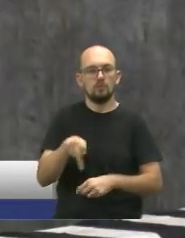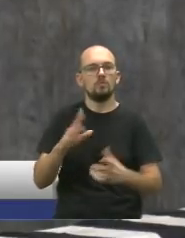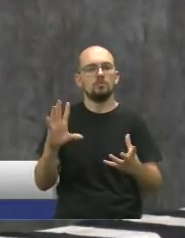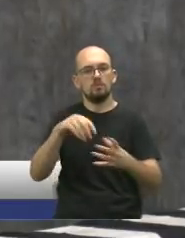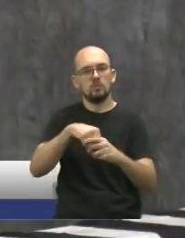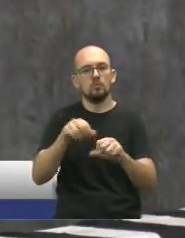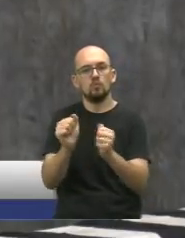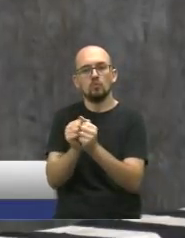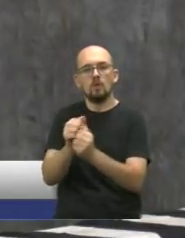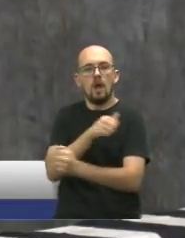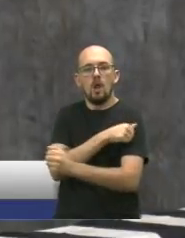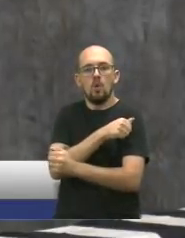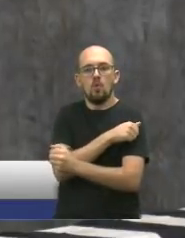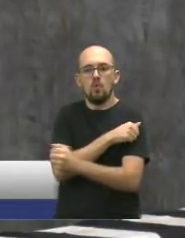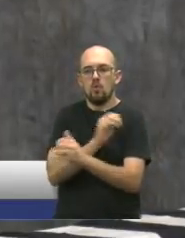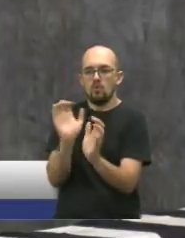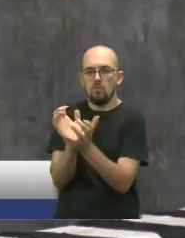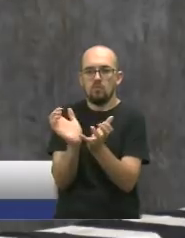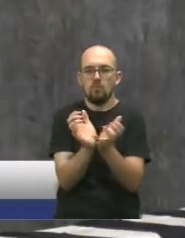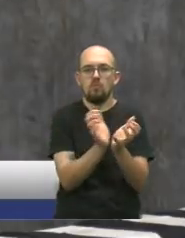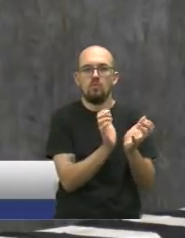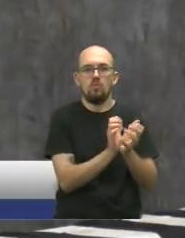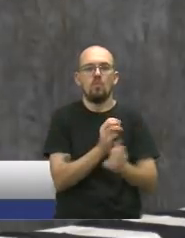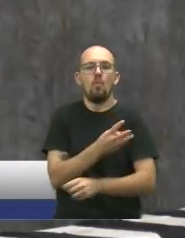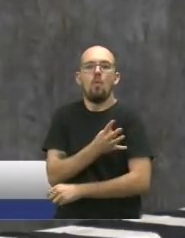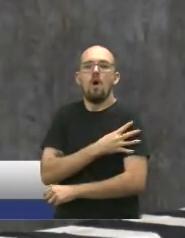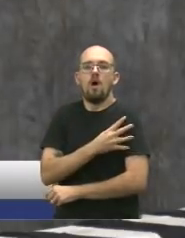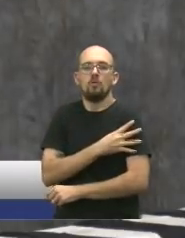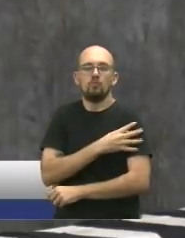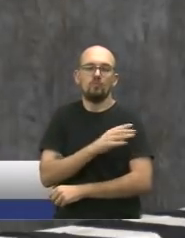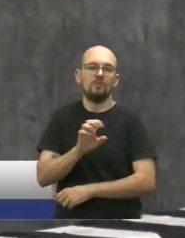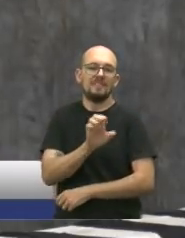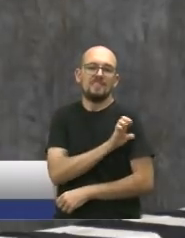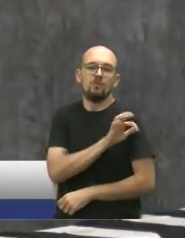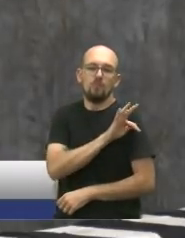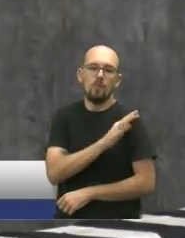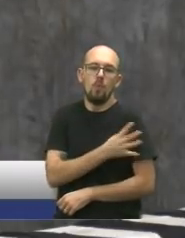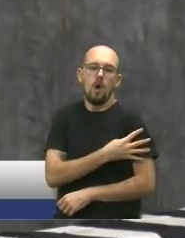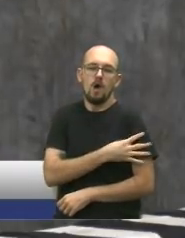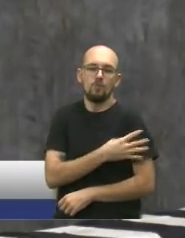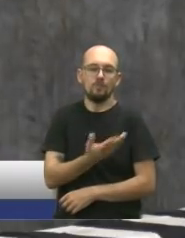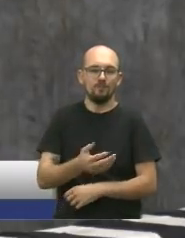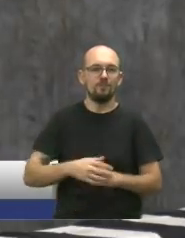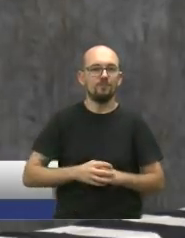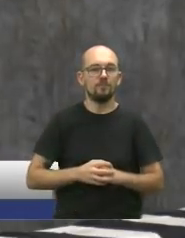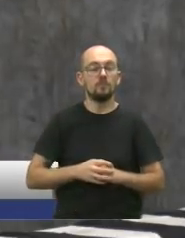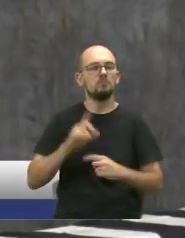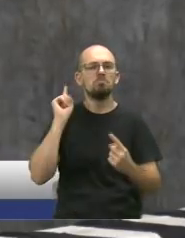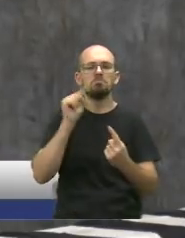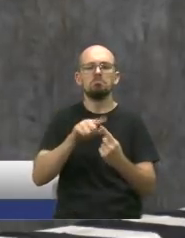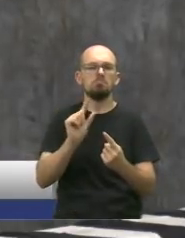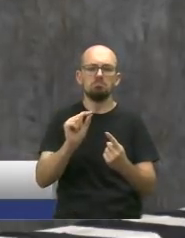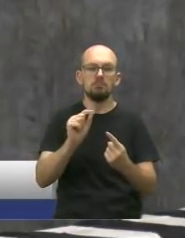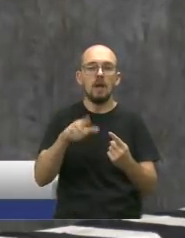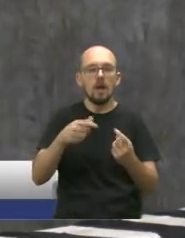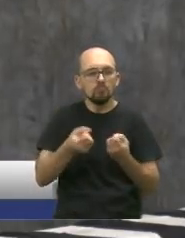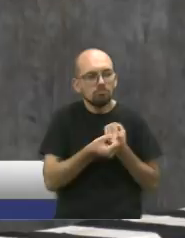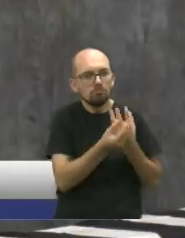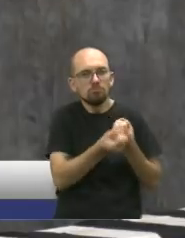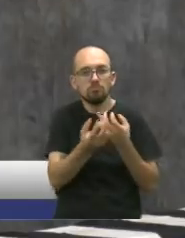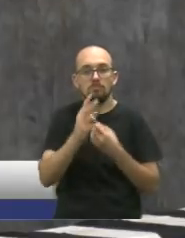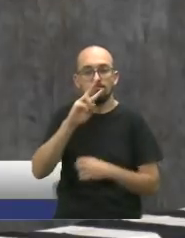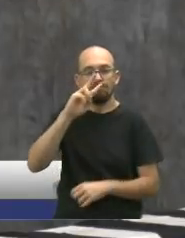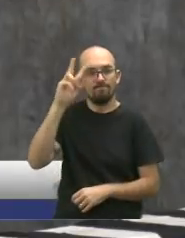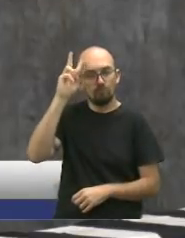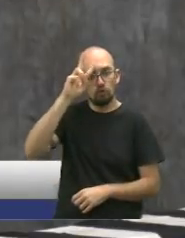aos alunos dos 4º anos do ensino fundamental. O grande objetivo é transmitir a importância da valorização da